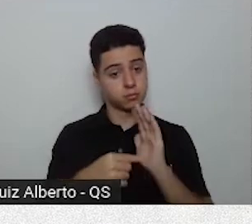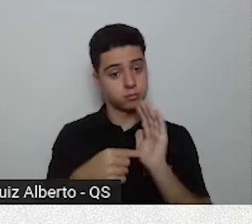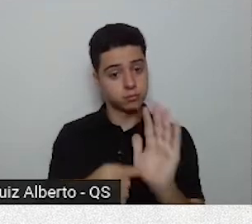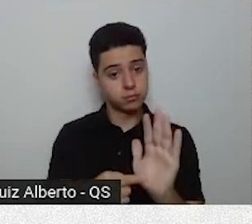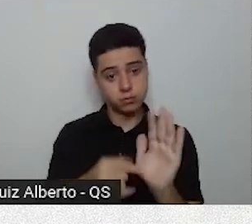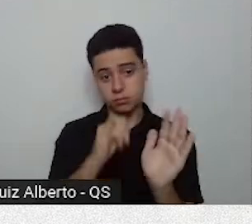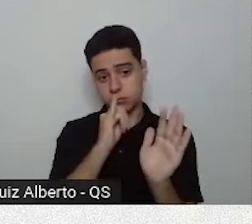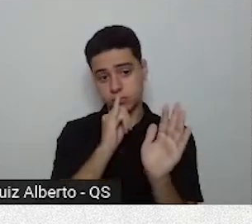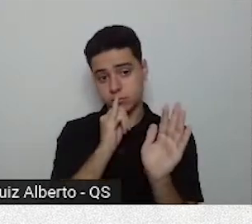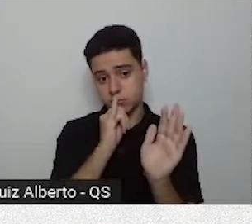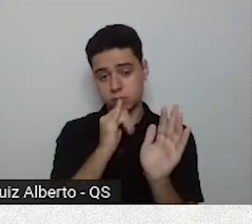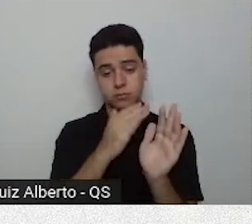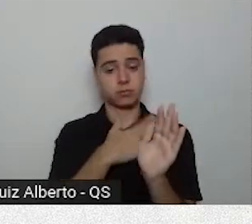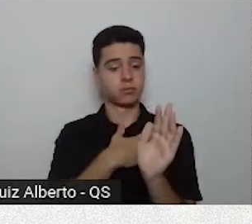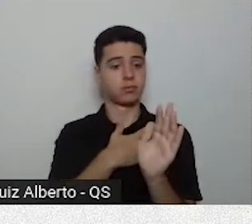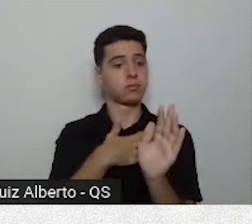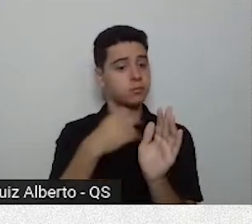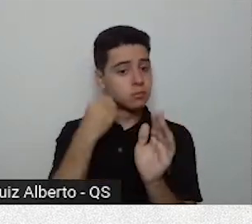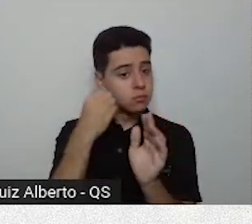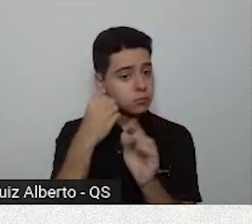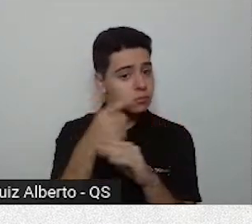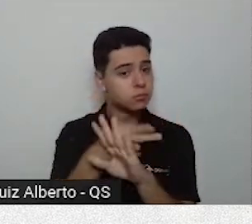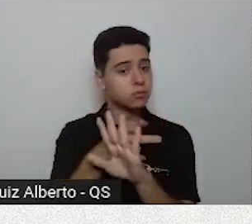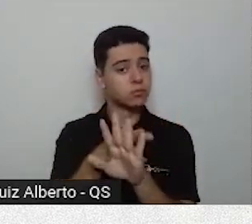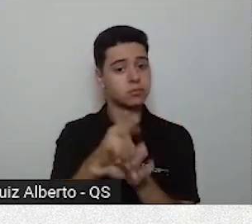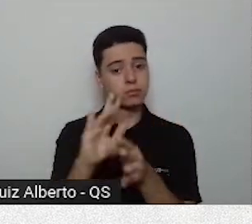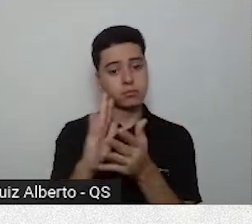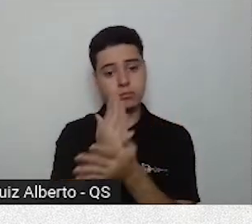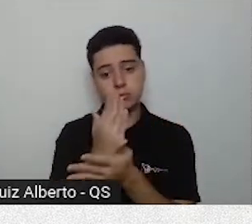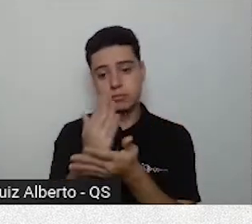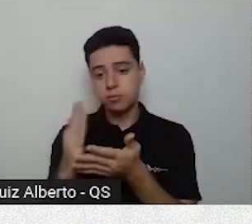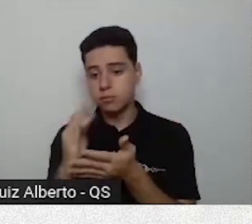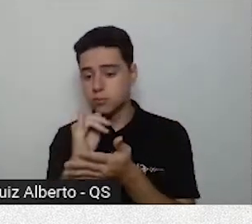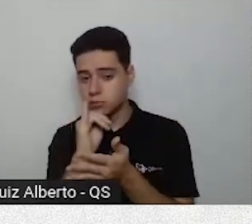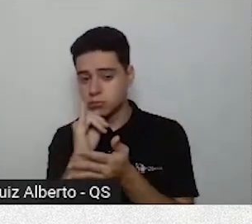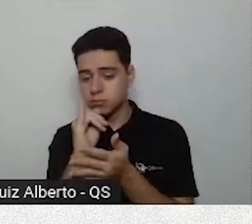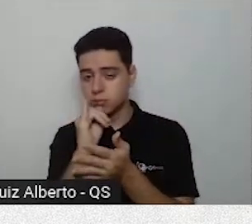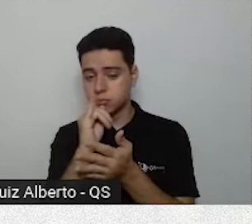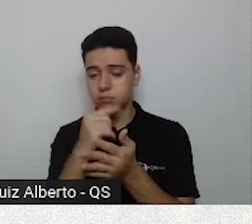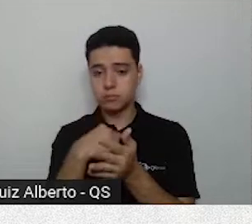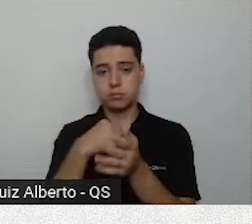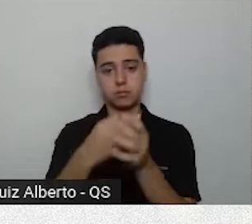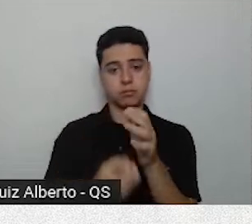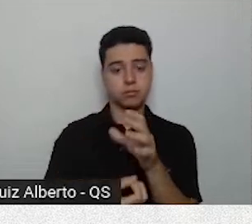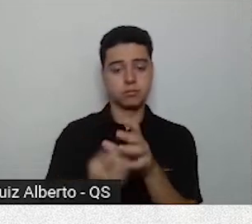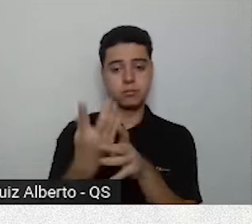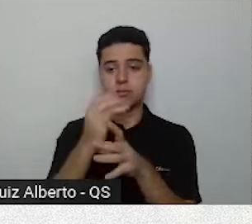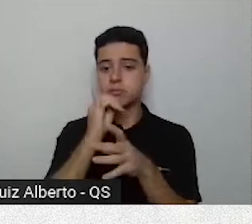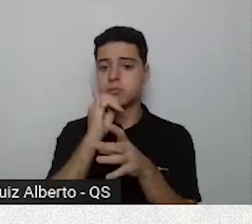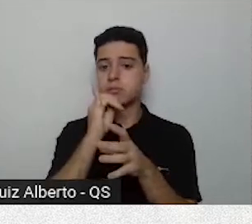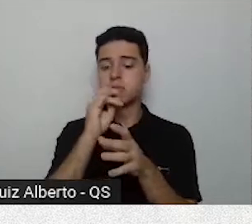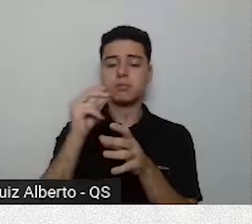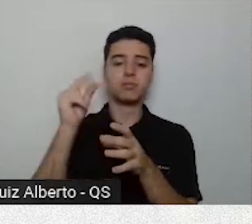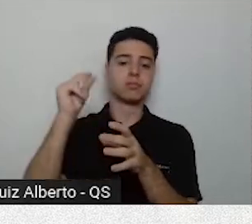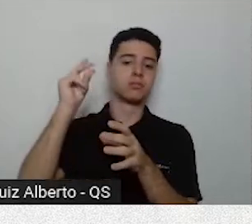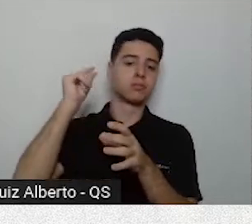os meus testes, né, dessas tintas que eu produzi no episódio